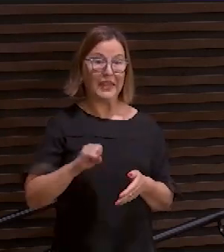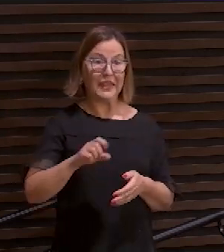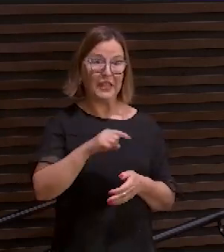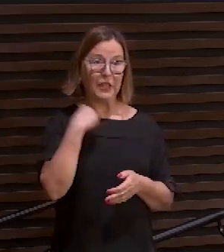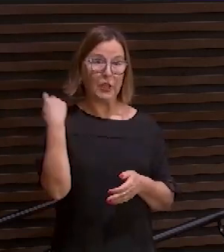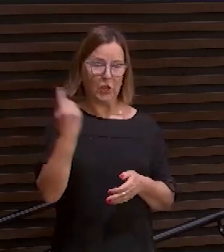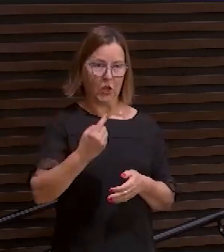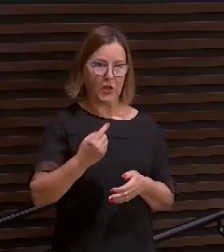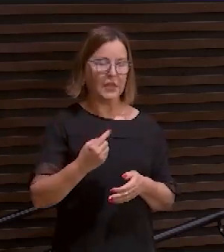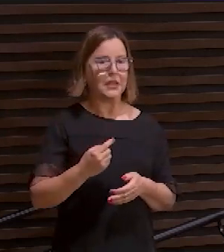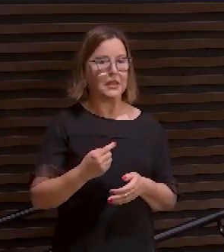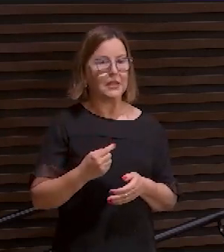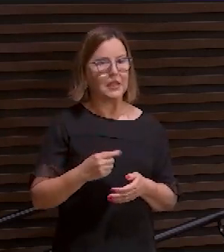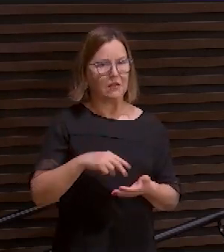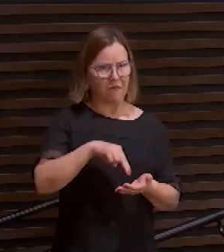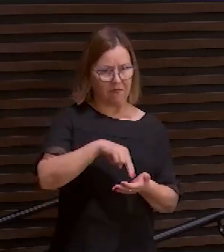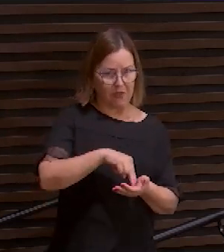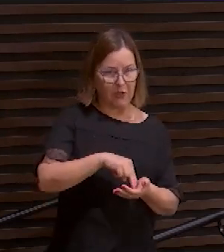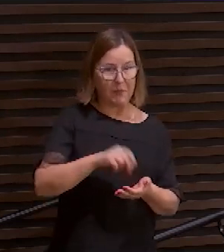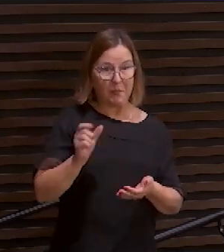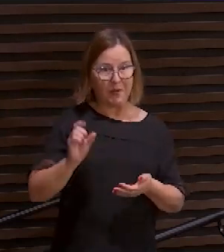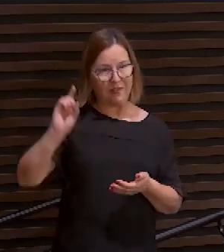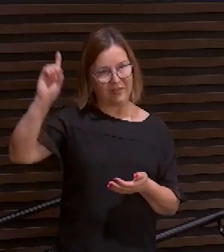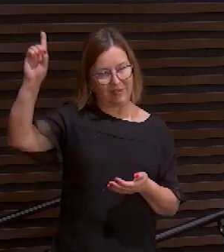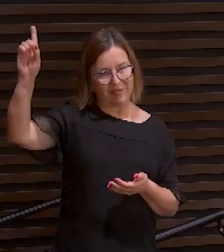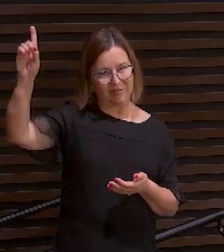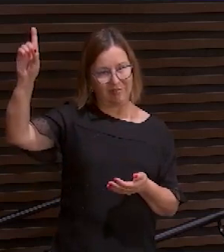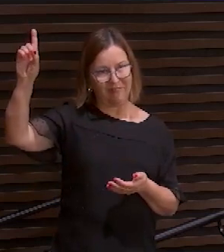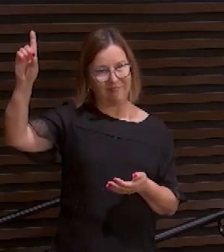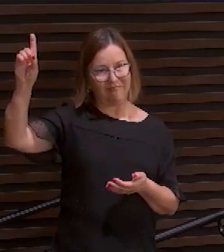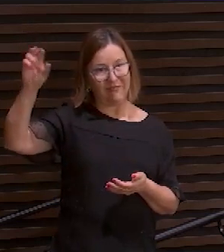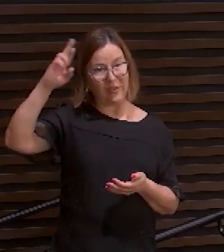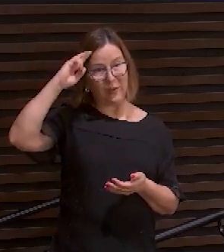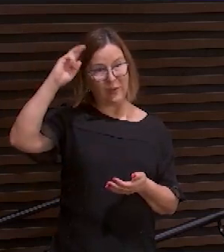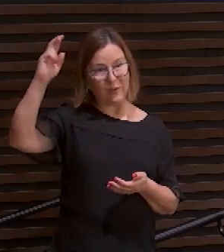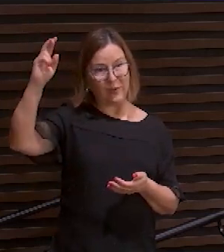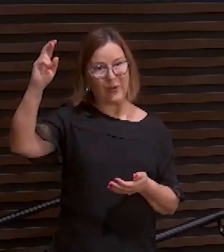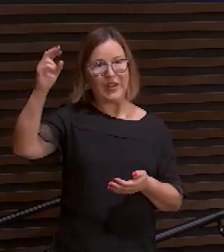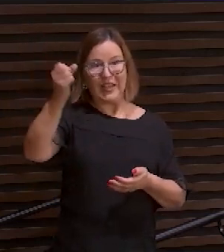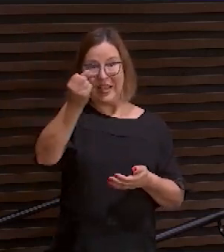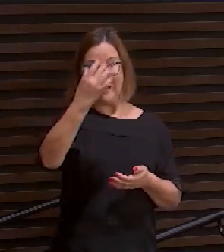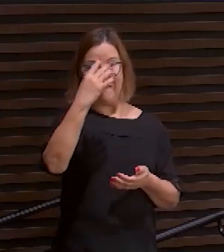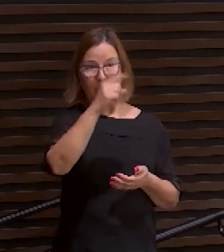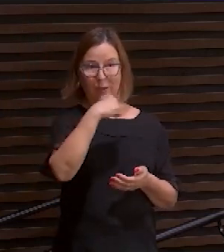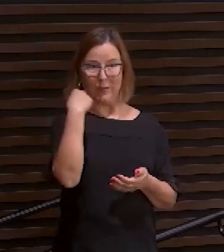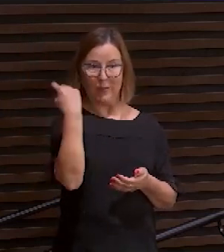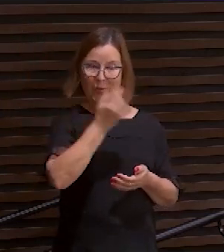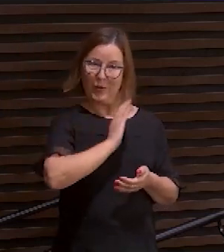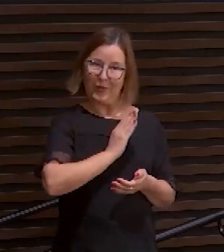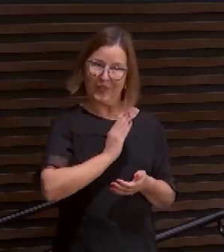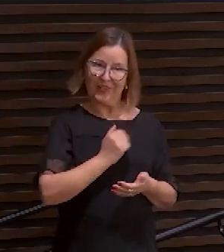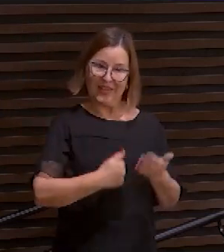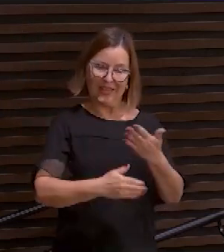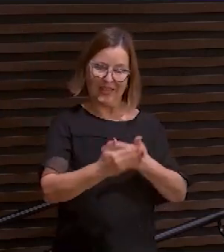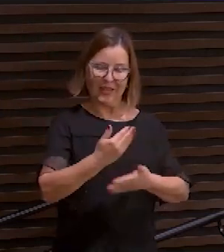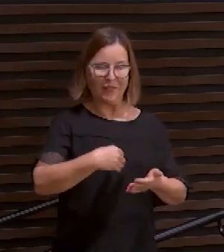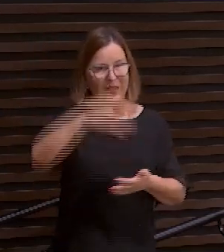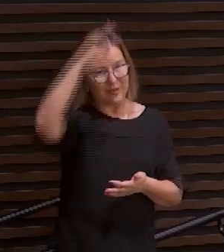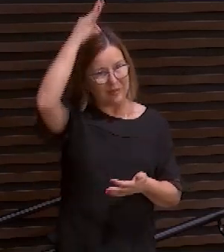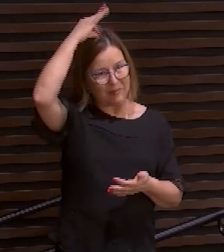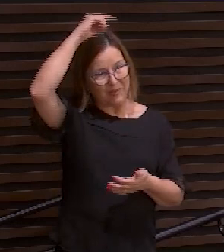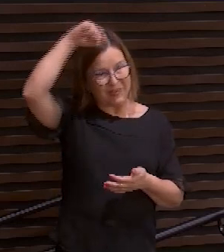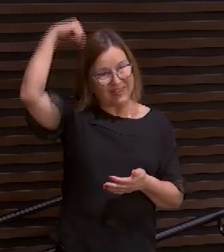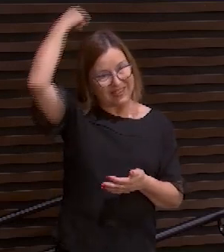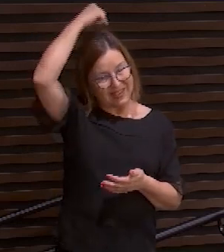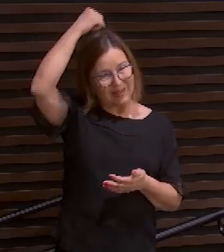palavra, quando o Senhor fala com o nosso coração pelo Espírito Santo, aí gera